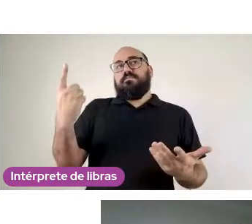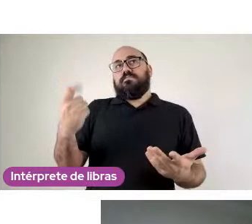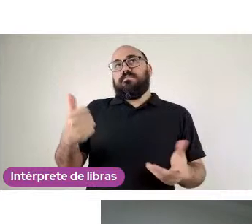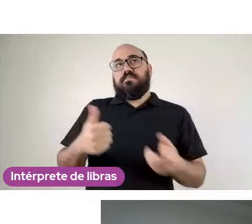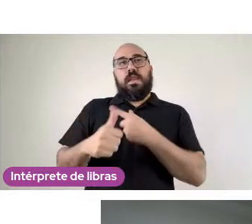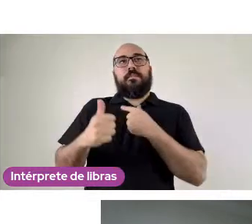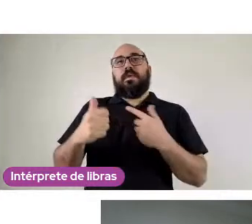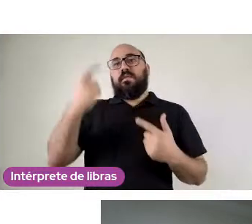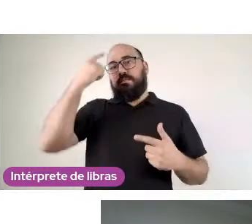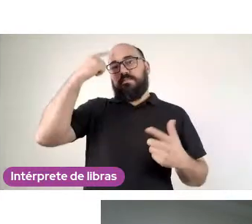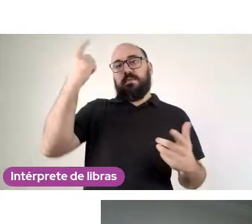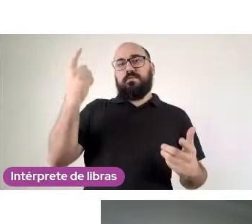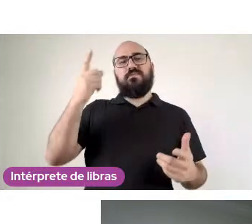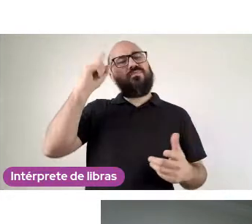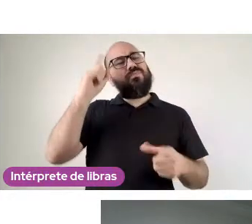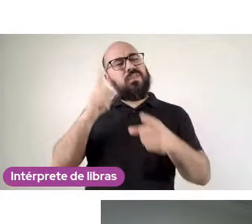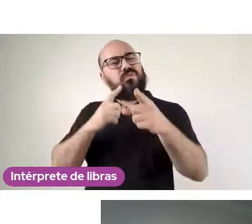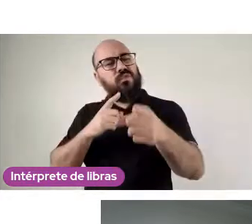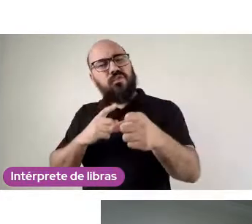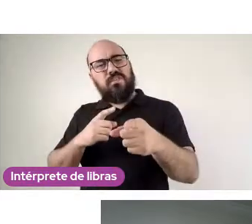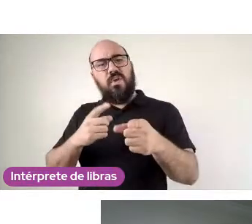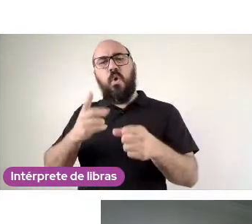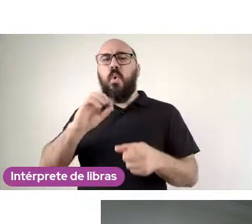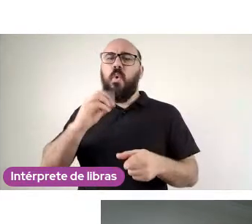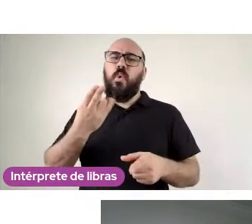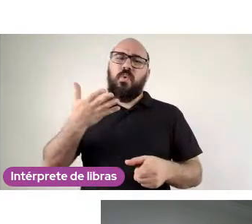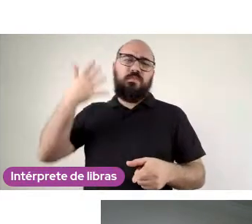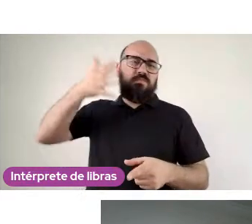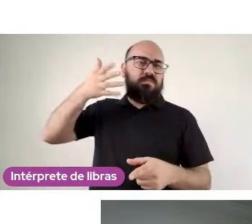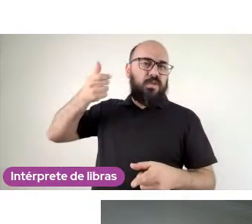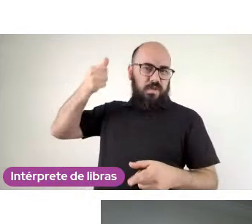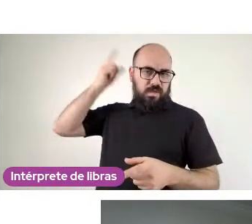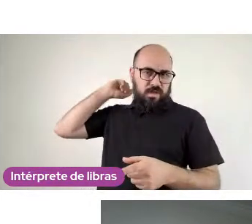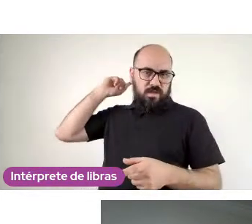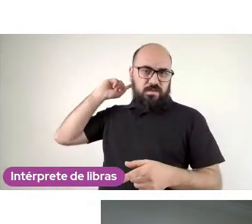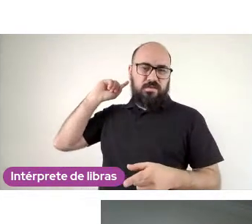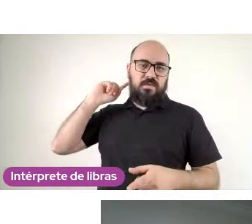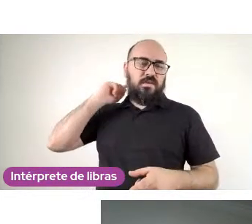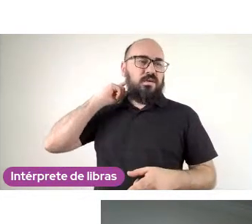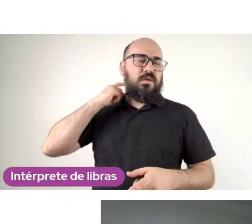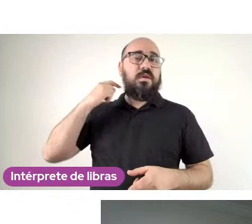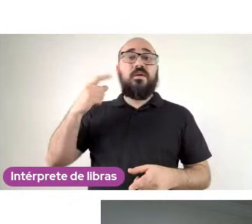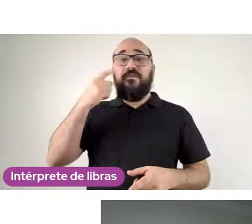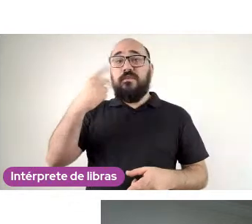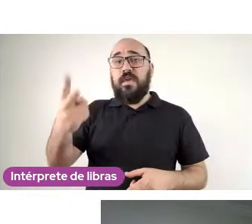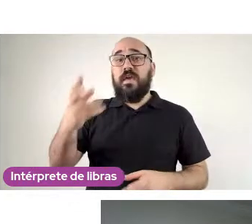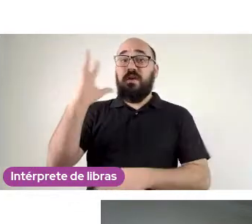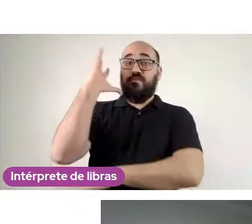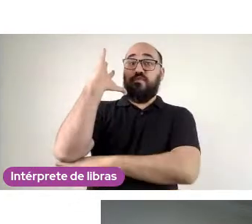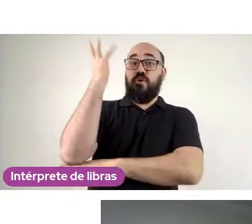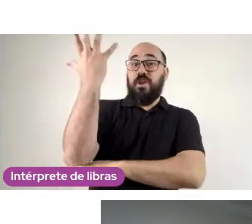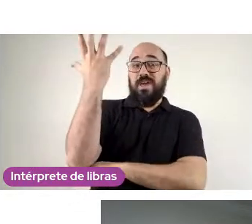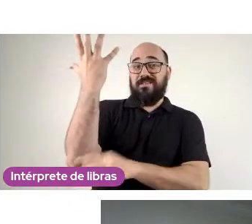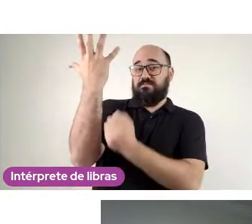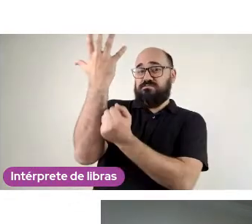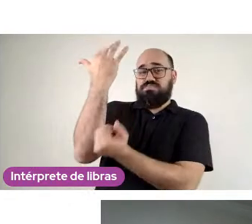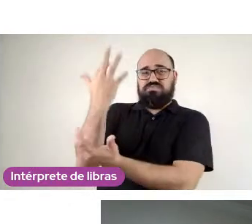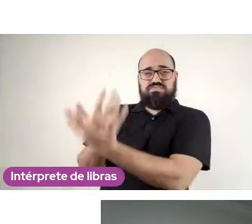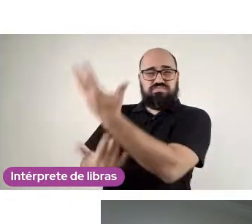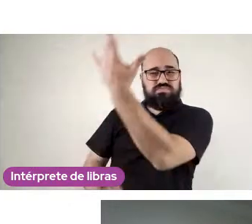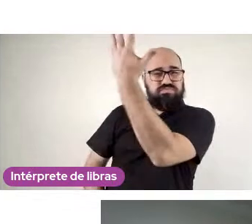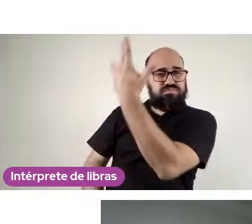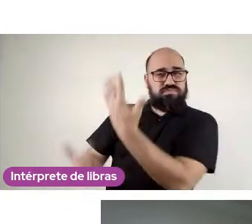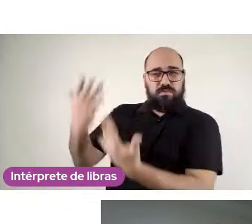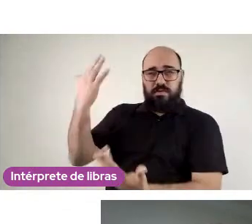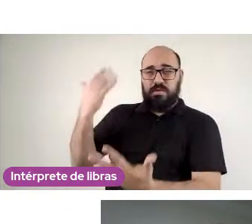falou ou se foi na sessão anterior, a gente vê primeiro a floresta queimando, né? Porque a gente mora no continente